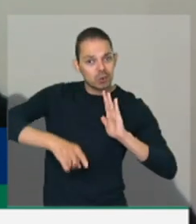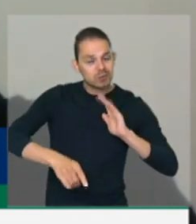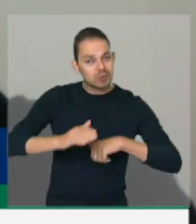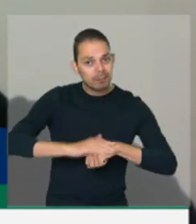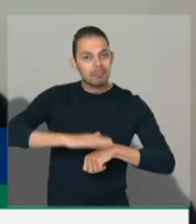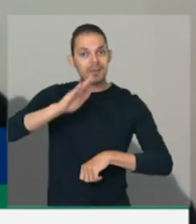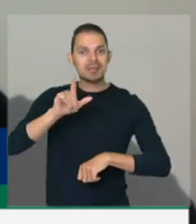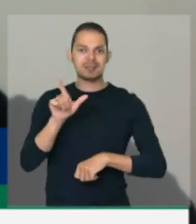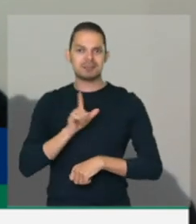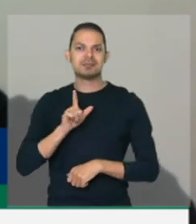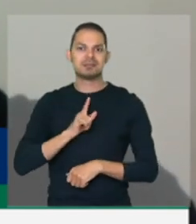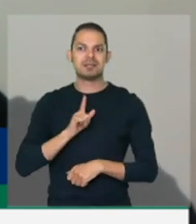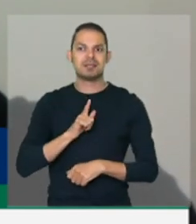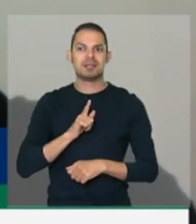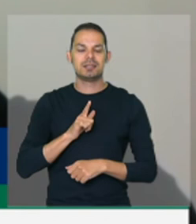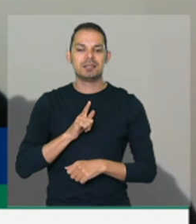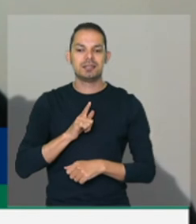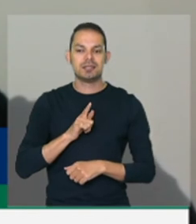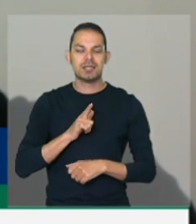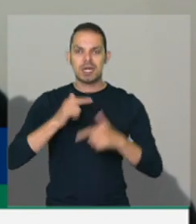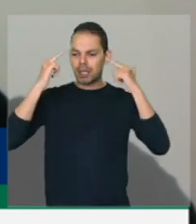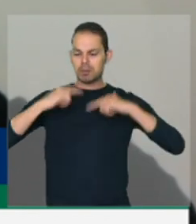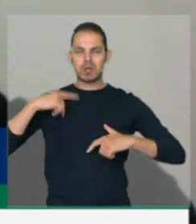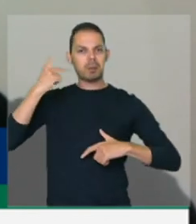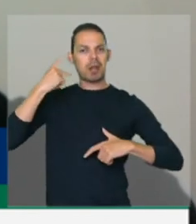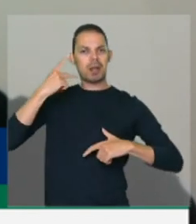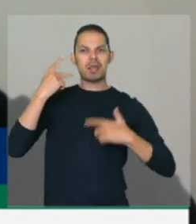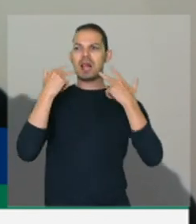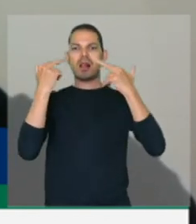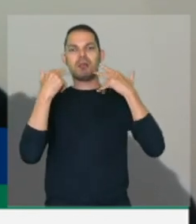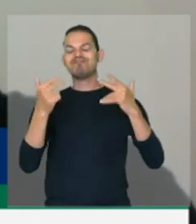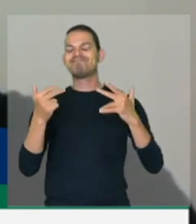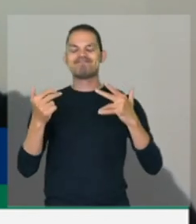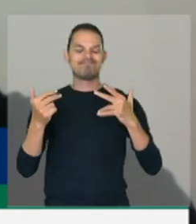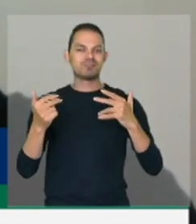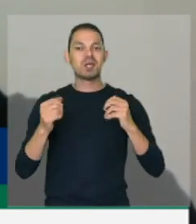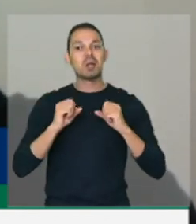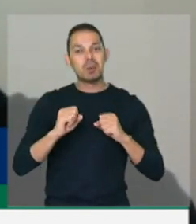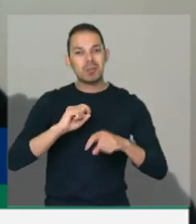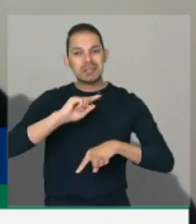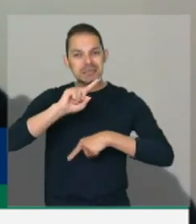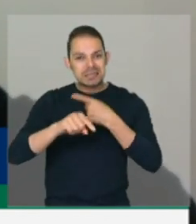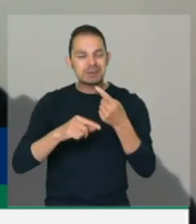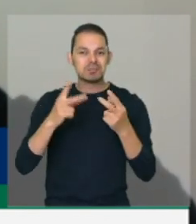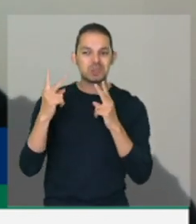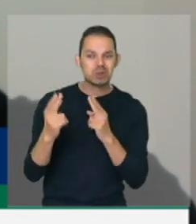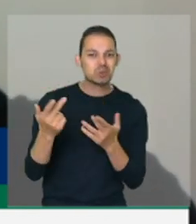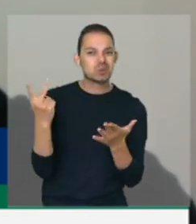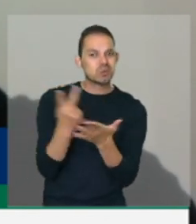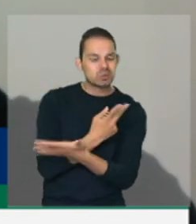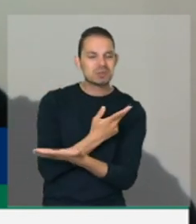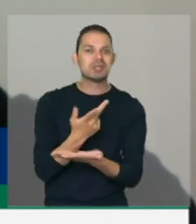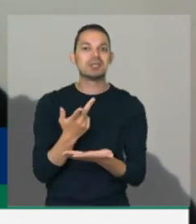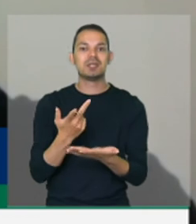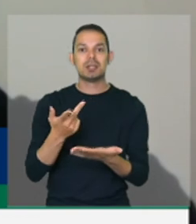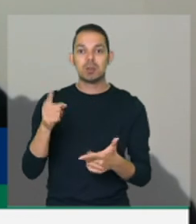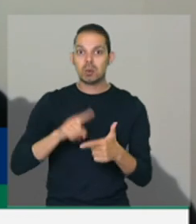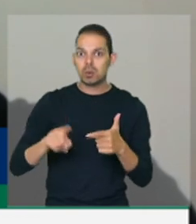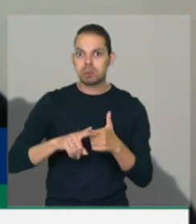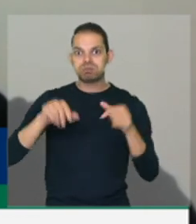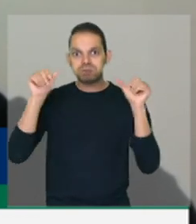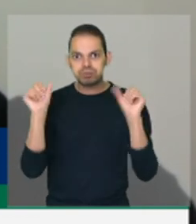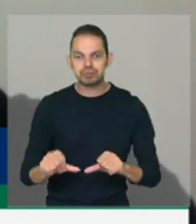decodificar nesse momento. A relativização da nossa imunidade pode haver precedências catastróficas no processo